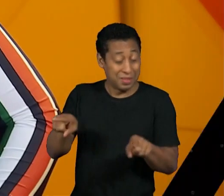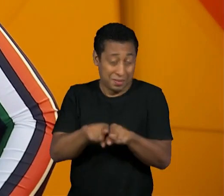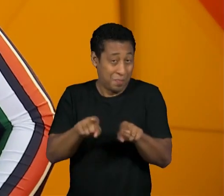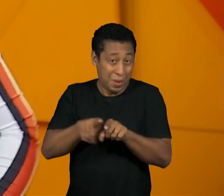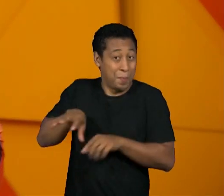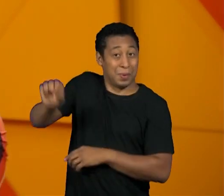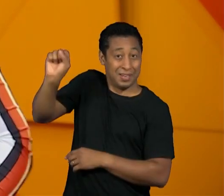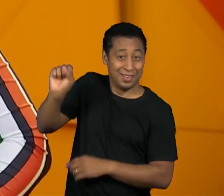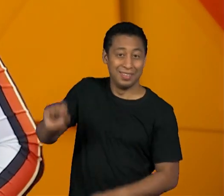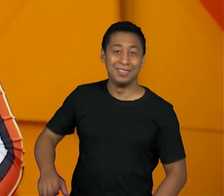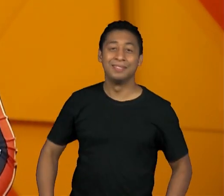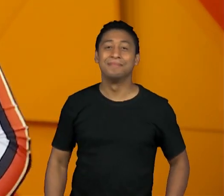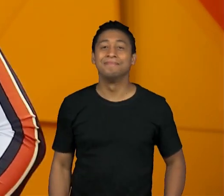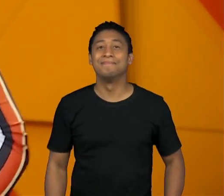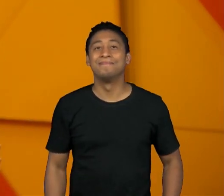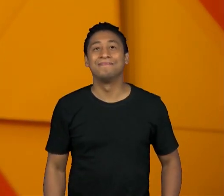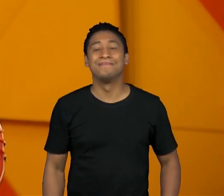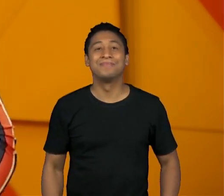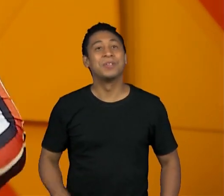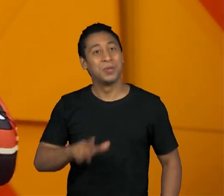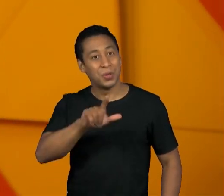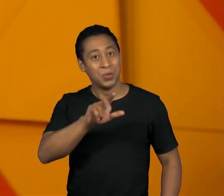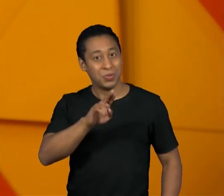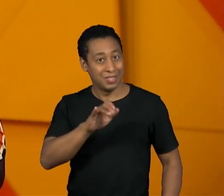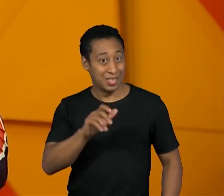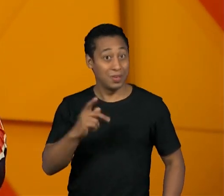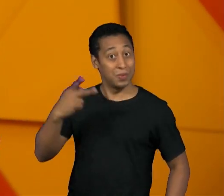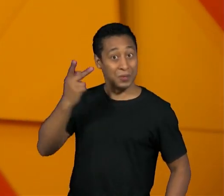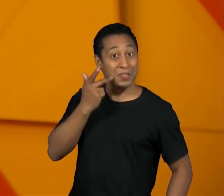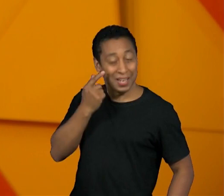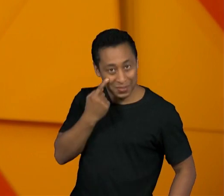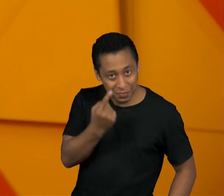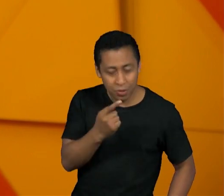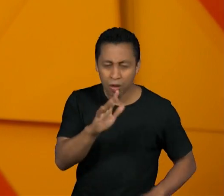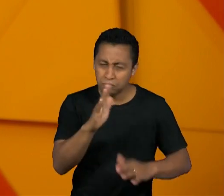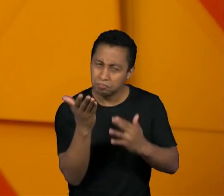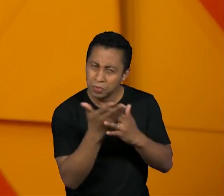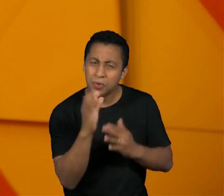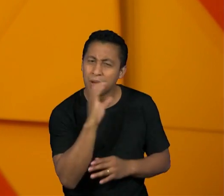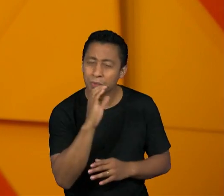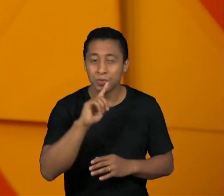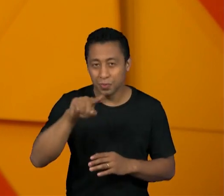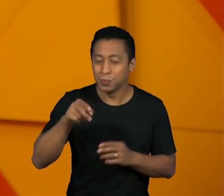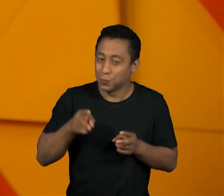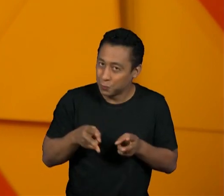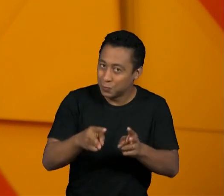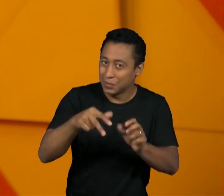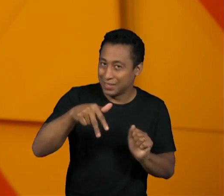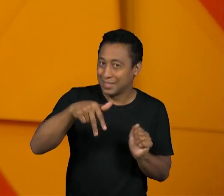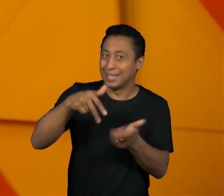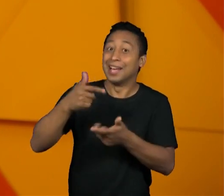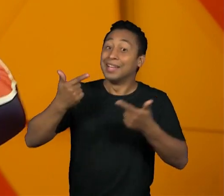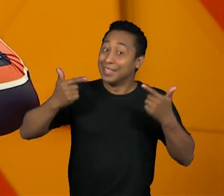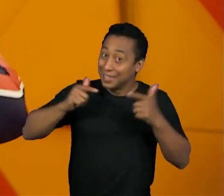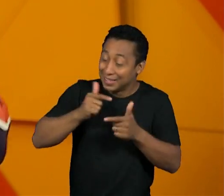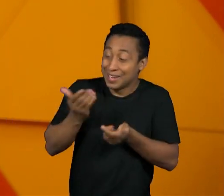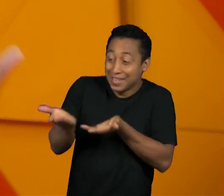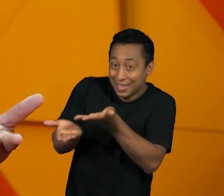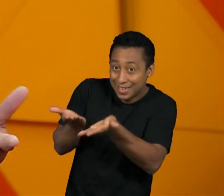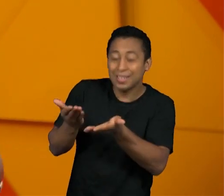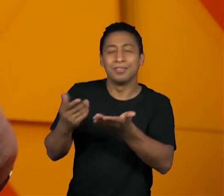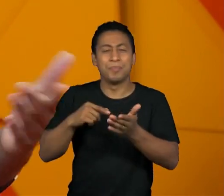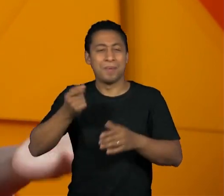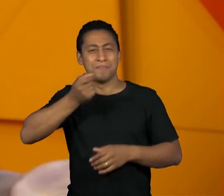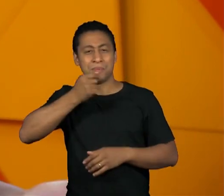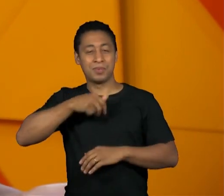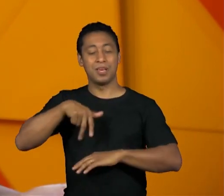Isso aí, Luciano Lopes, do Ceará. A gente vai dar uma parada, tem um intervalo, mas eu volto porque ainda tem risoterapia, stand-up